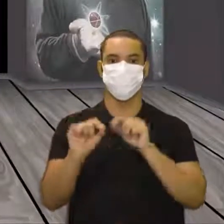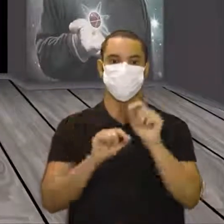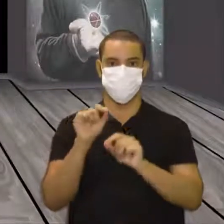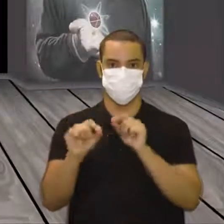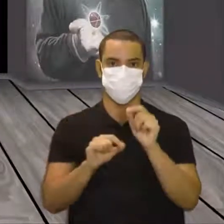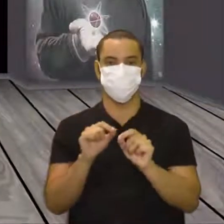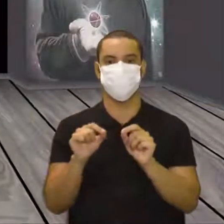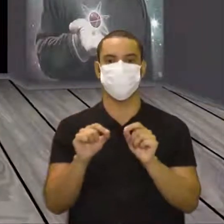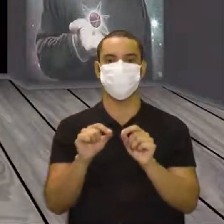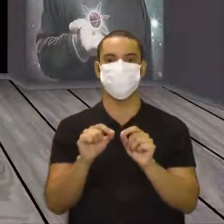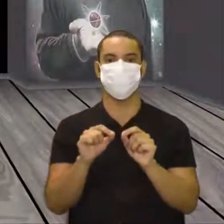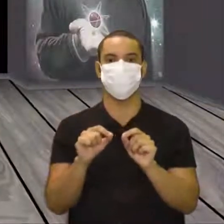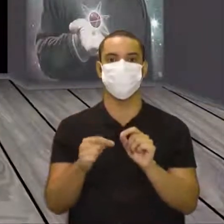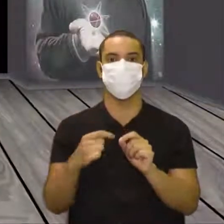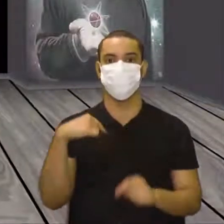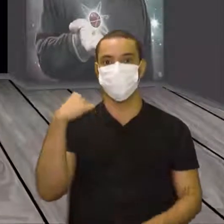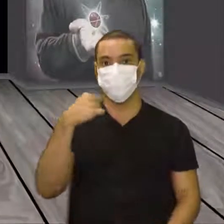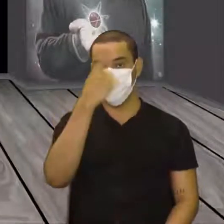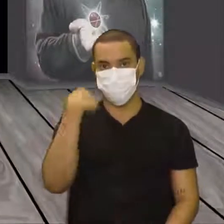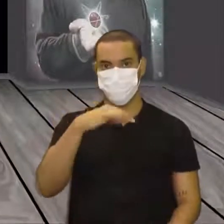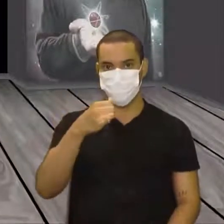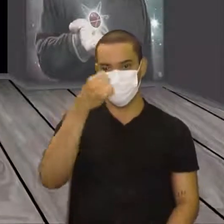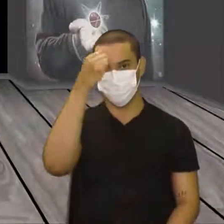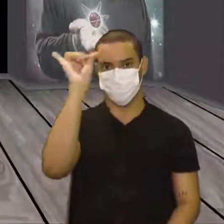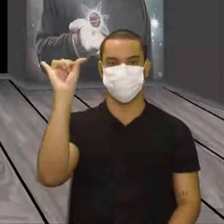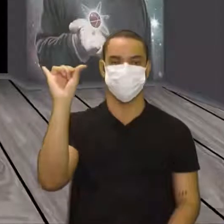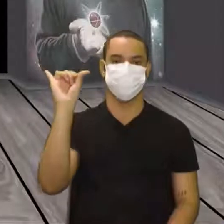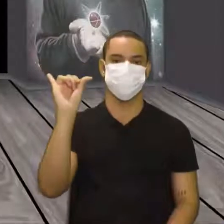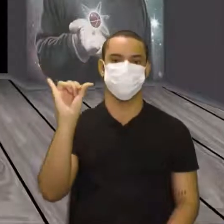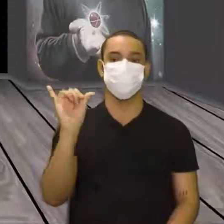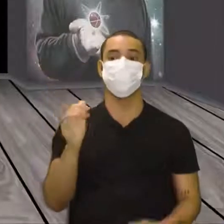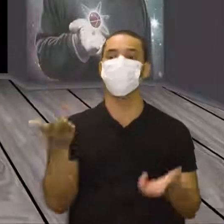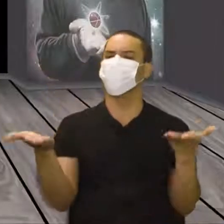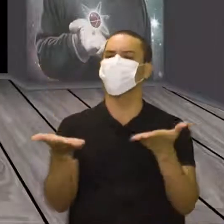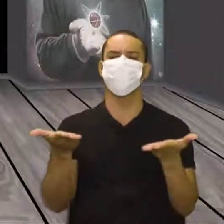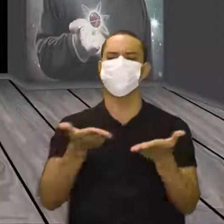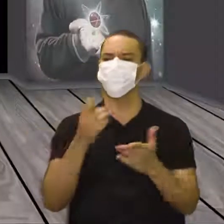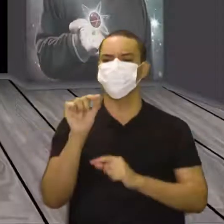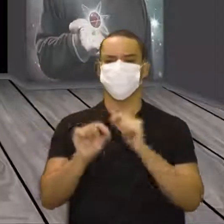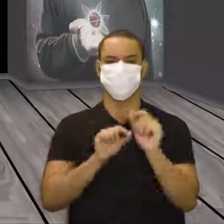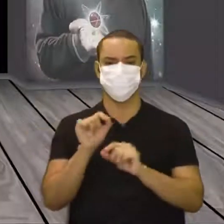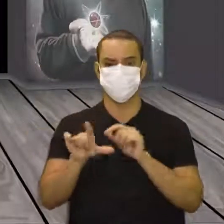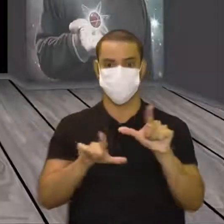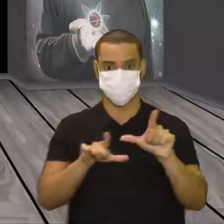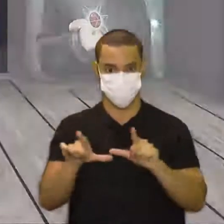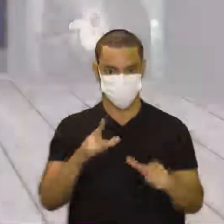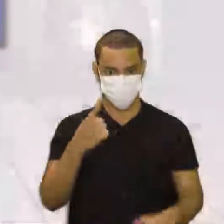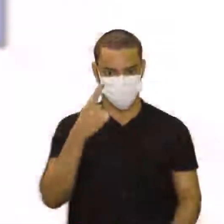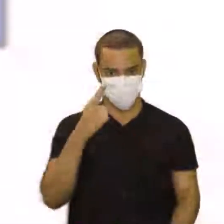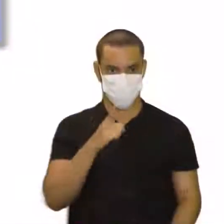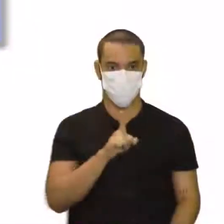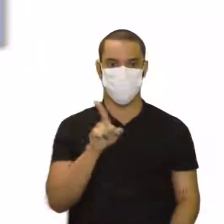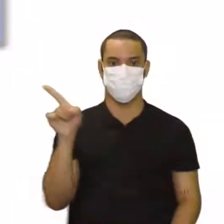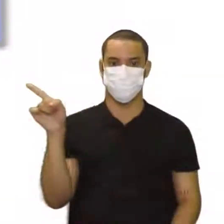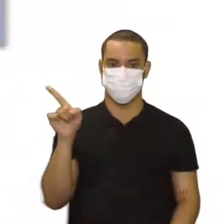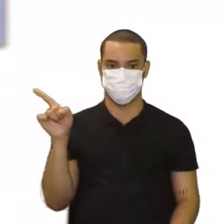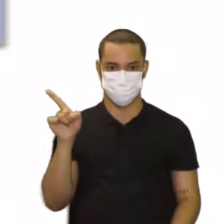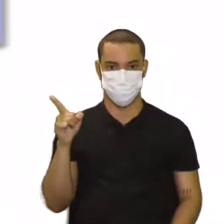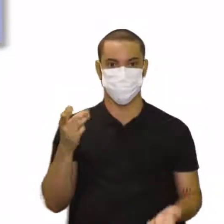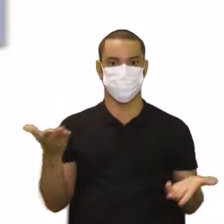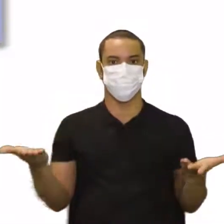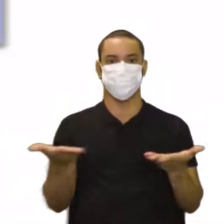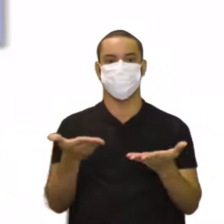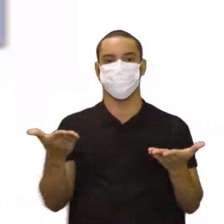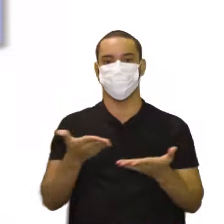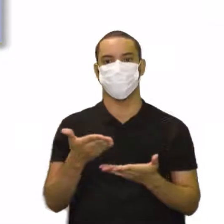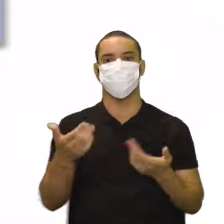no sentido que? Anti-horário, certo? E hoje, pessoal, o que nós vamos trabalhar? Se liga lá, olha só. Hoje